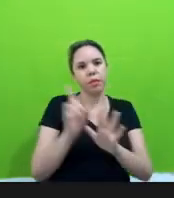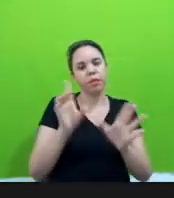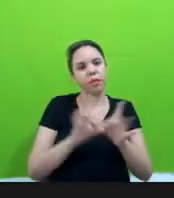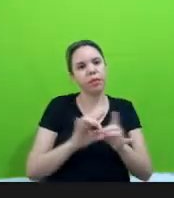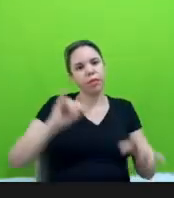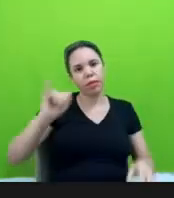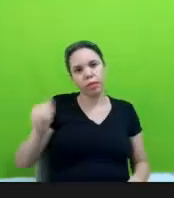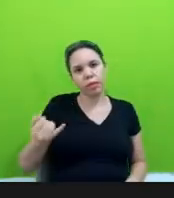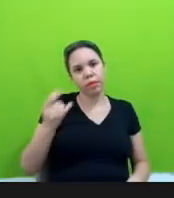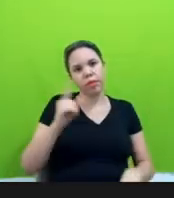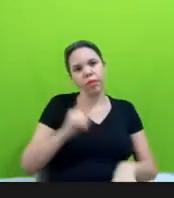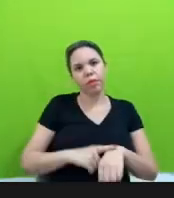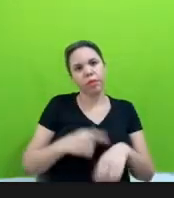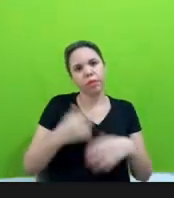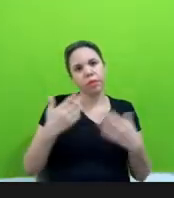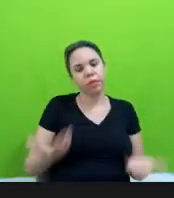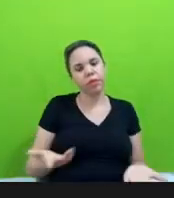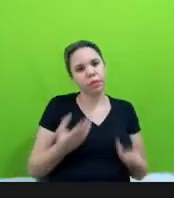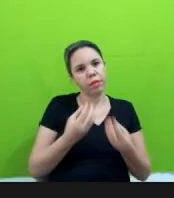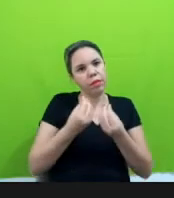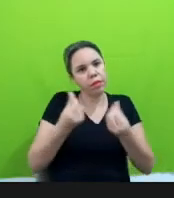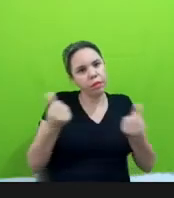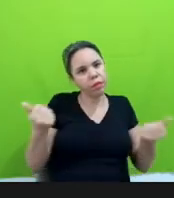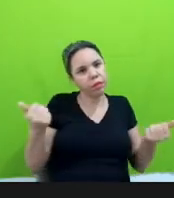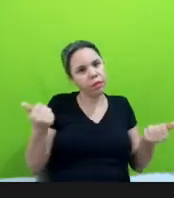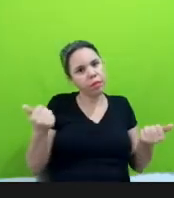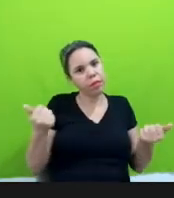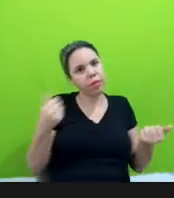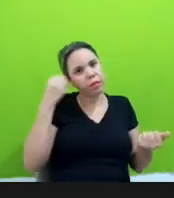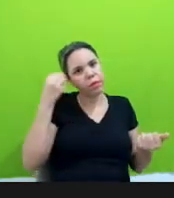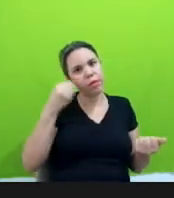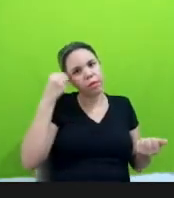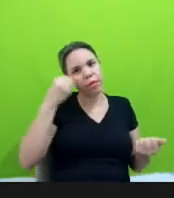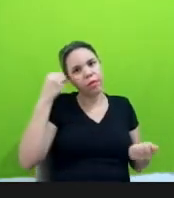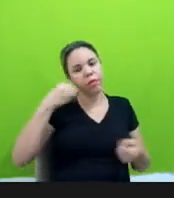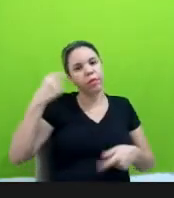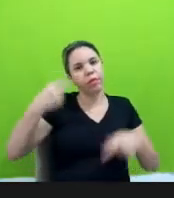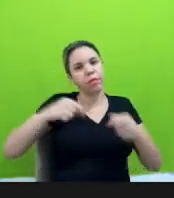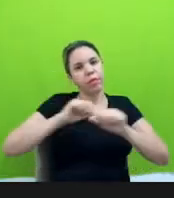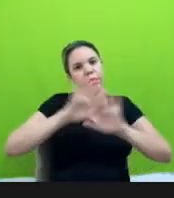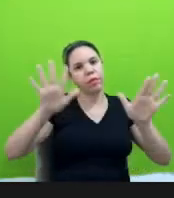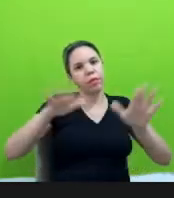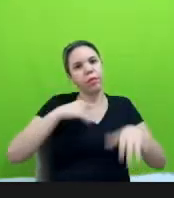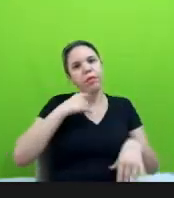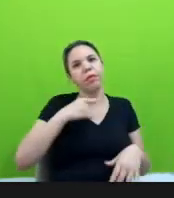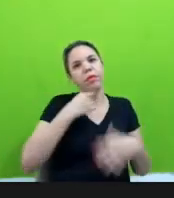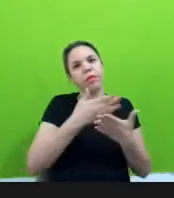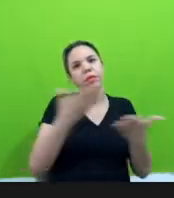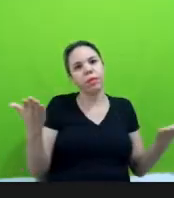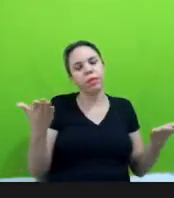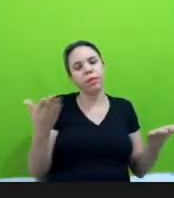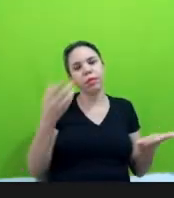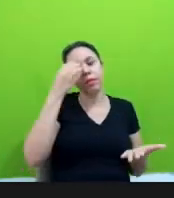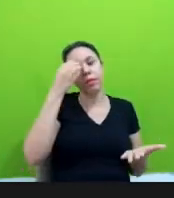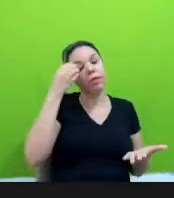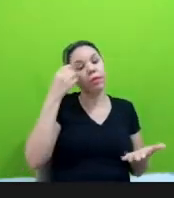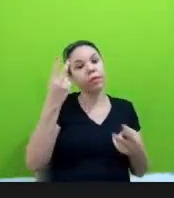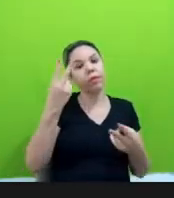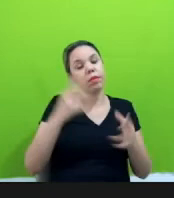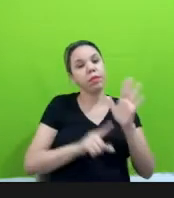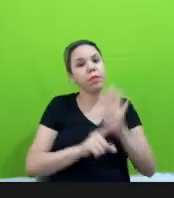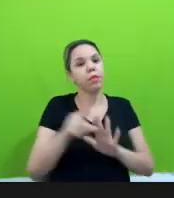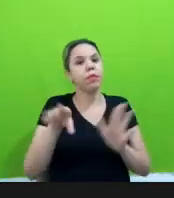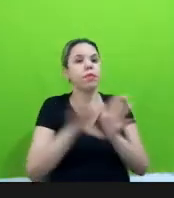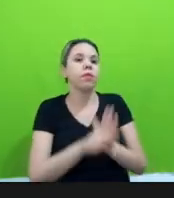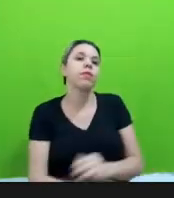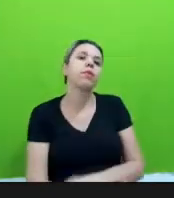aproveitem a qualidade dos nossos participantes aqui do debate para esclarecer suas dúvidas, tá? Eu já vou fazer mais duas perguntas que chegaram.